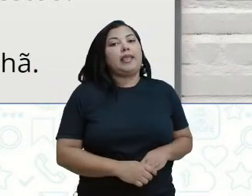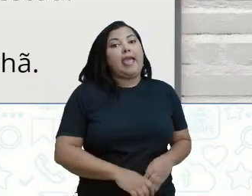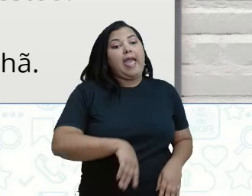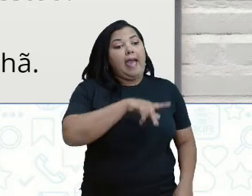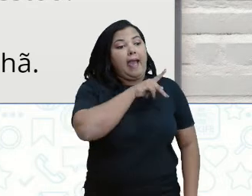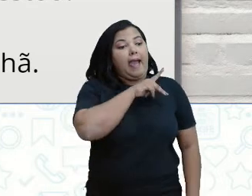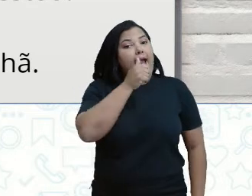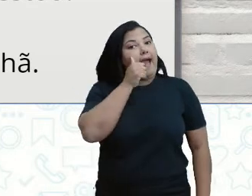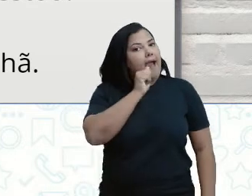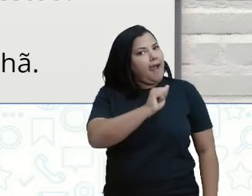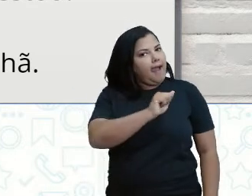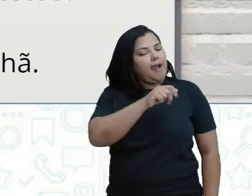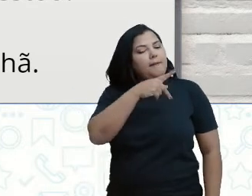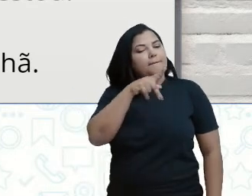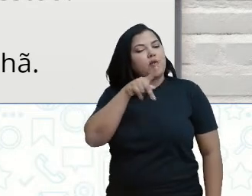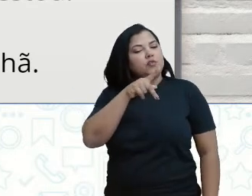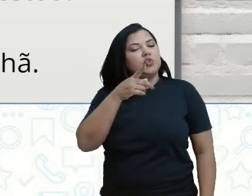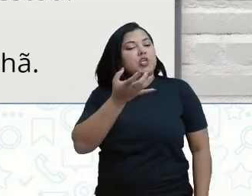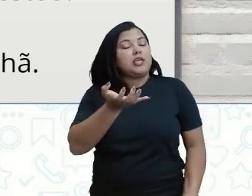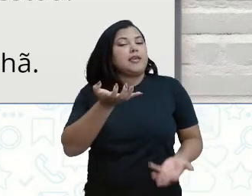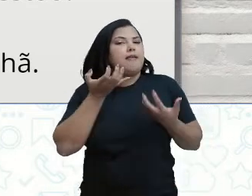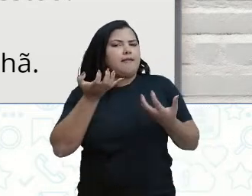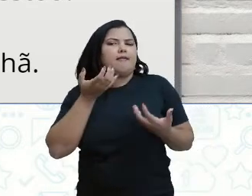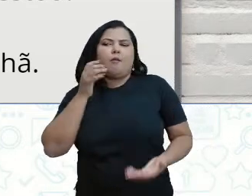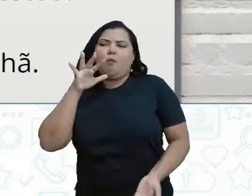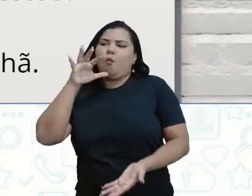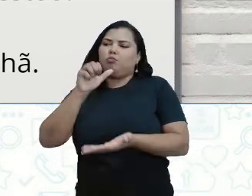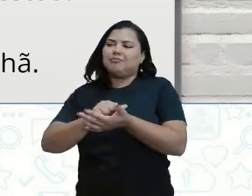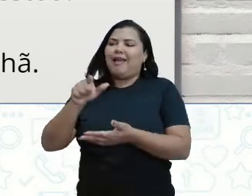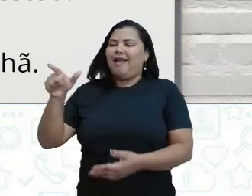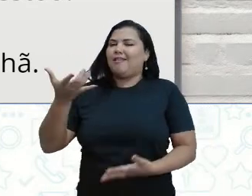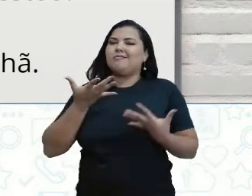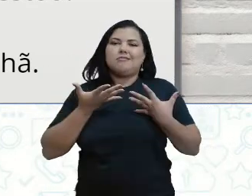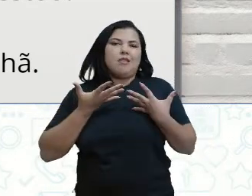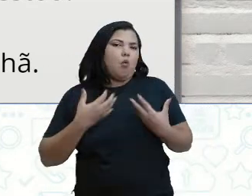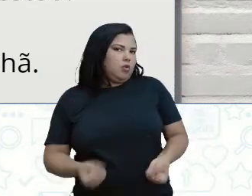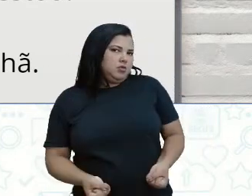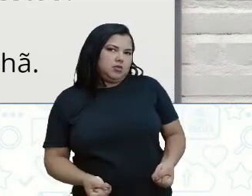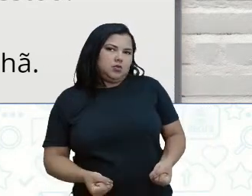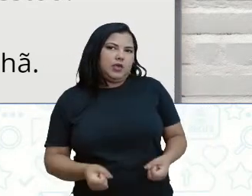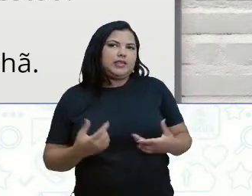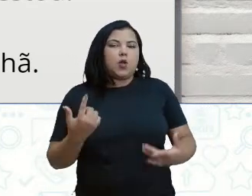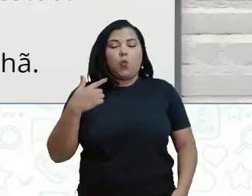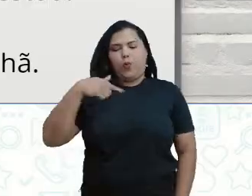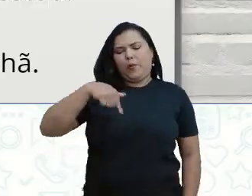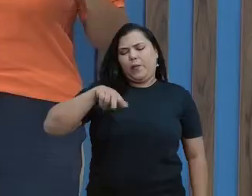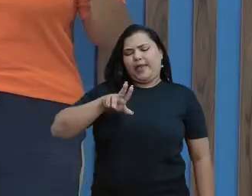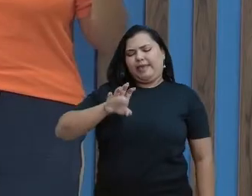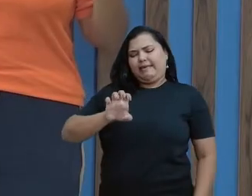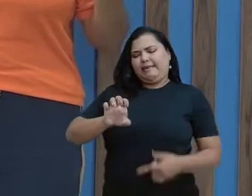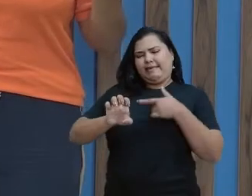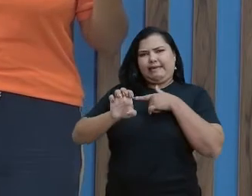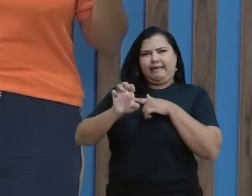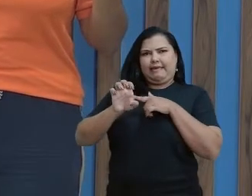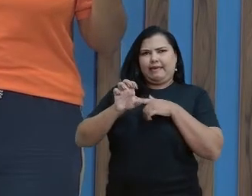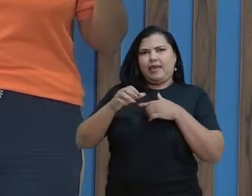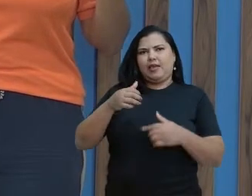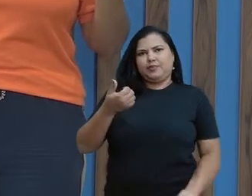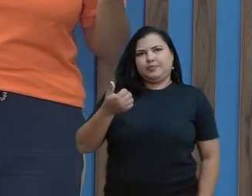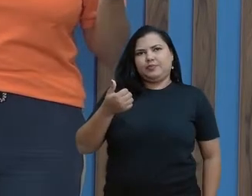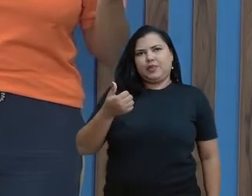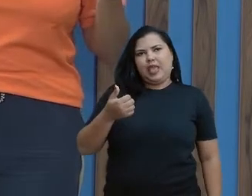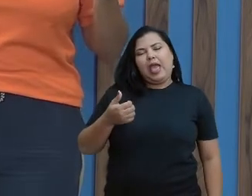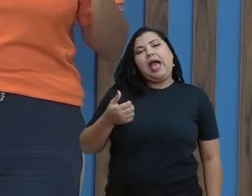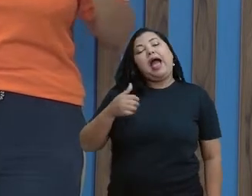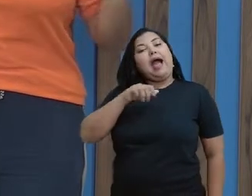queríamos contratar recusou a oferta. Ora, esse que aqui, a professora que... Eu